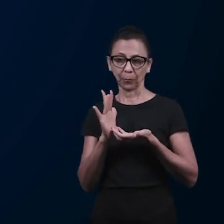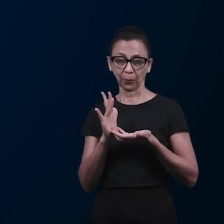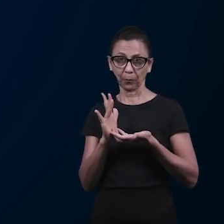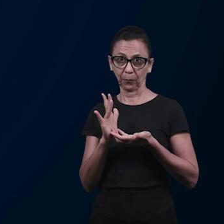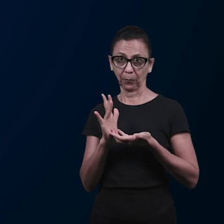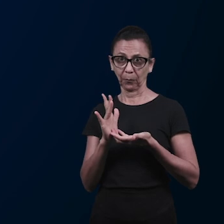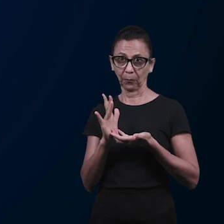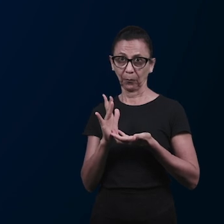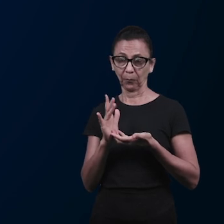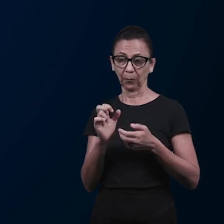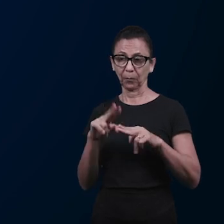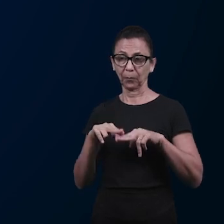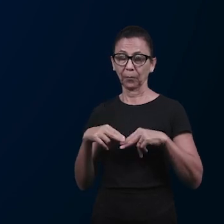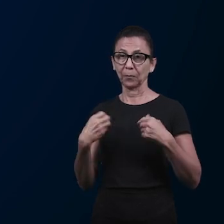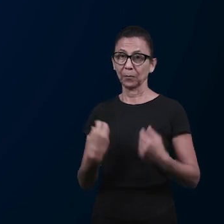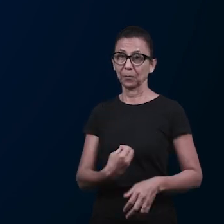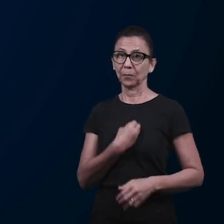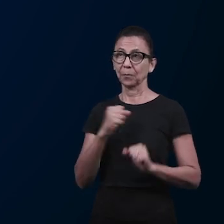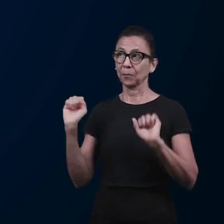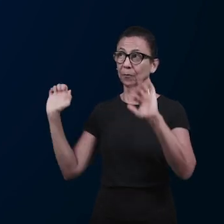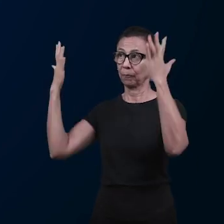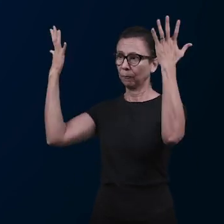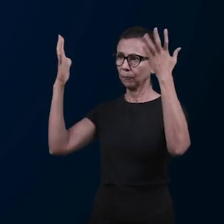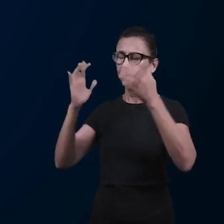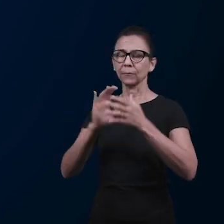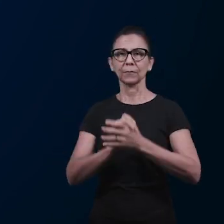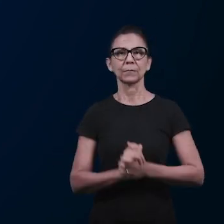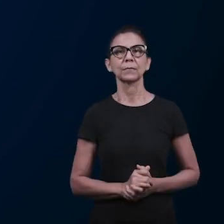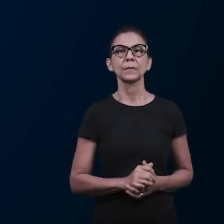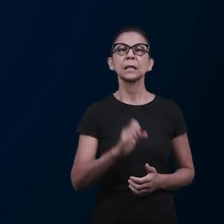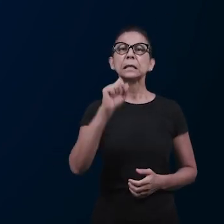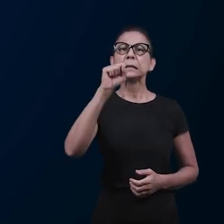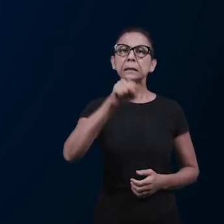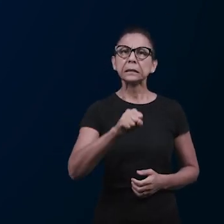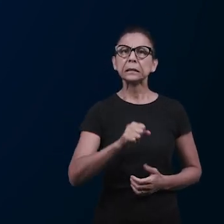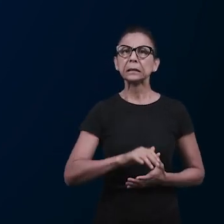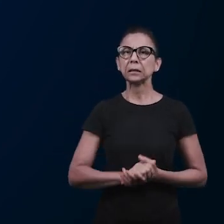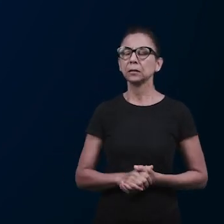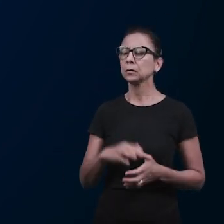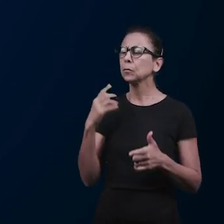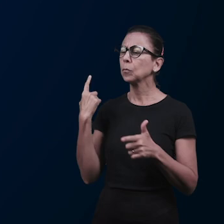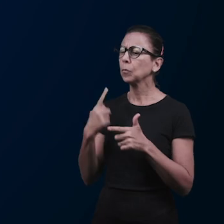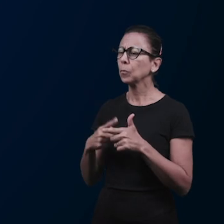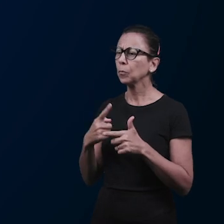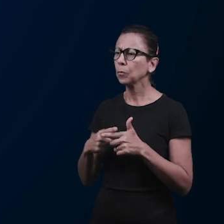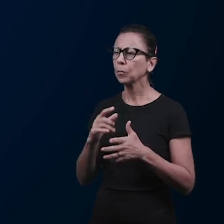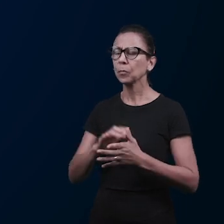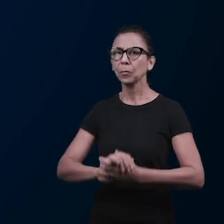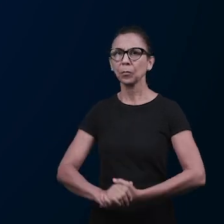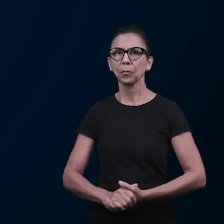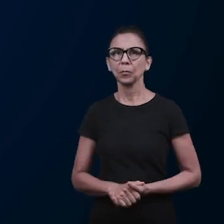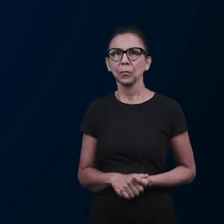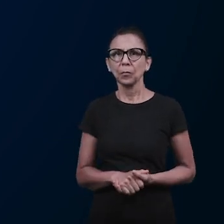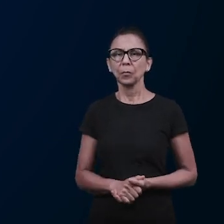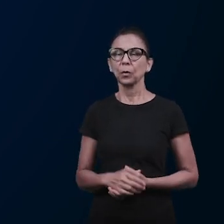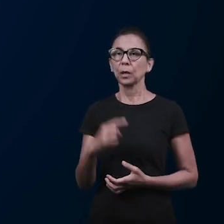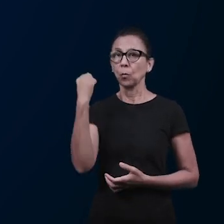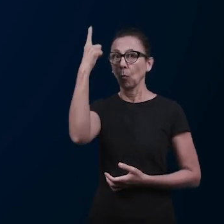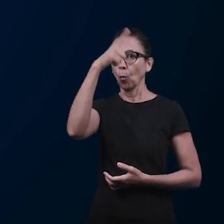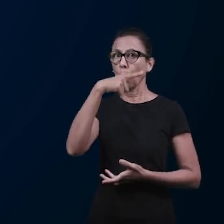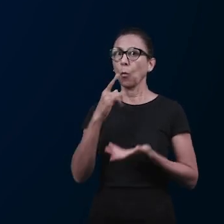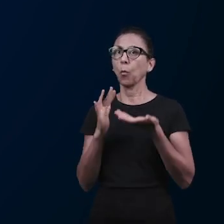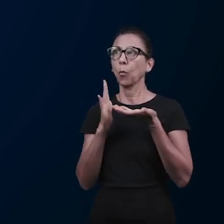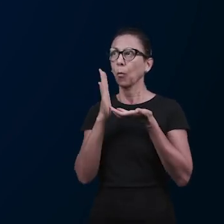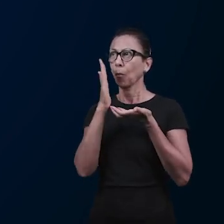para participar da festa? Sim. Por quê? Porque assim ter o rosto